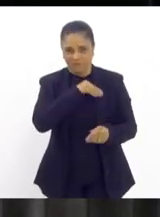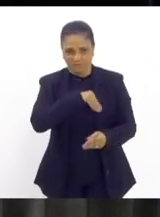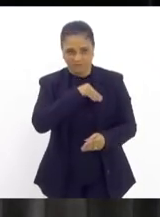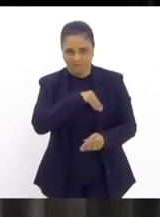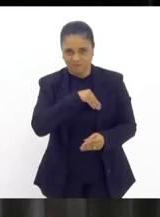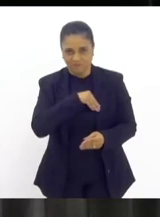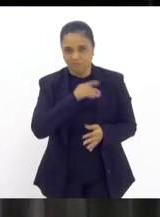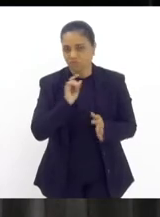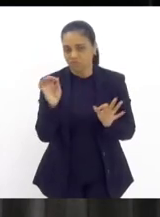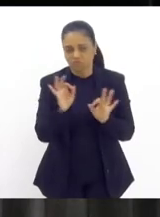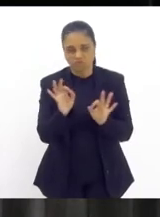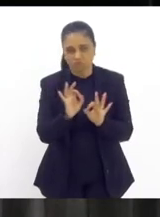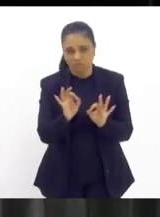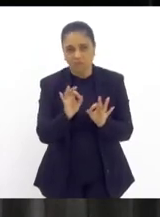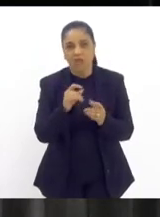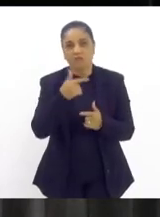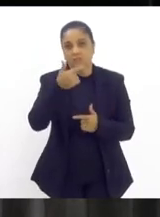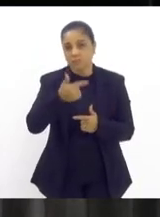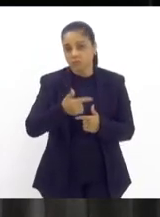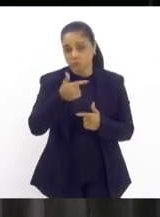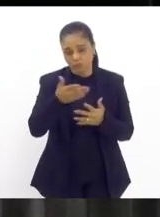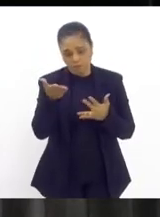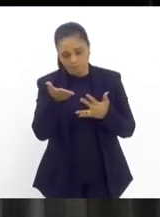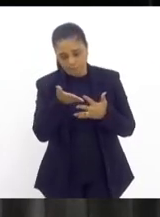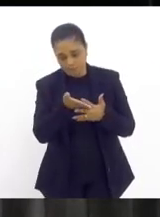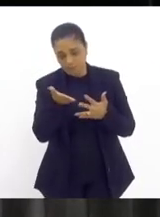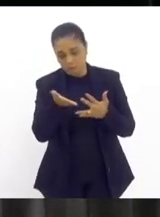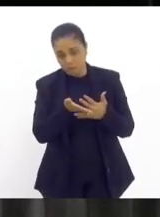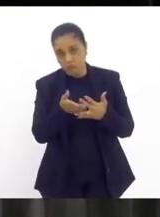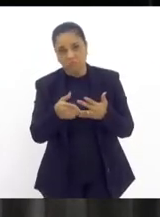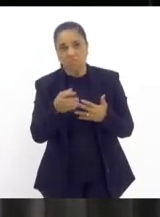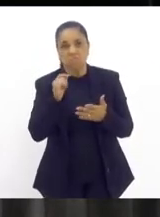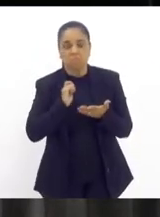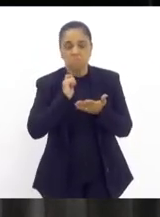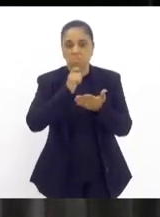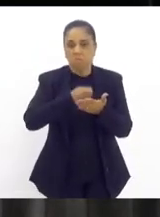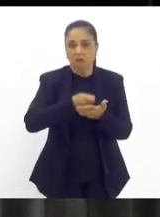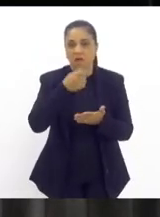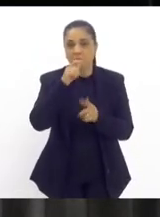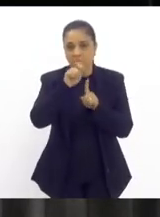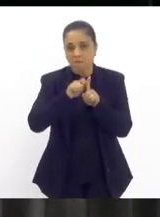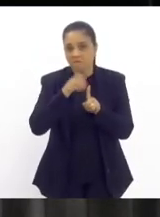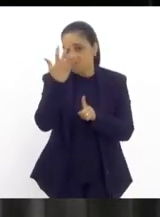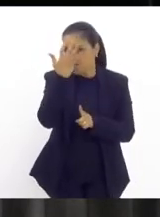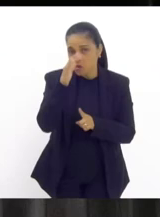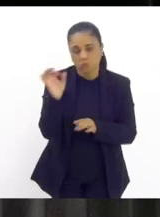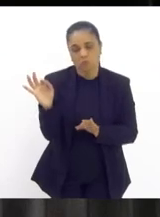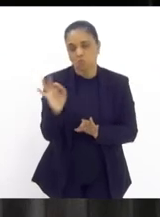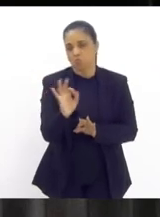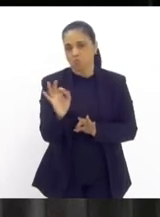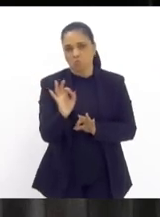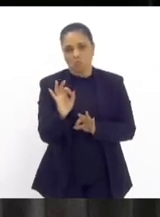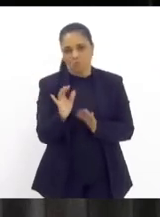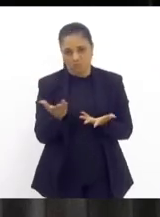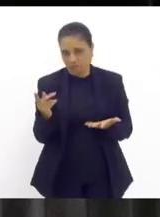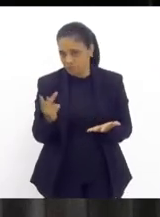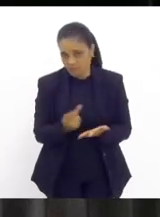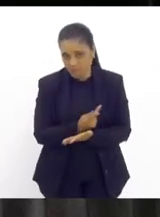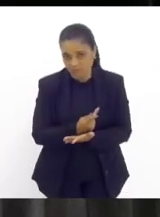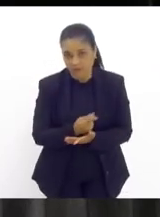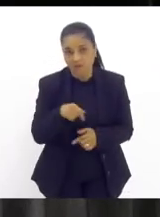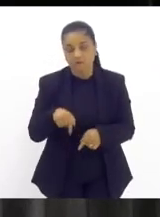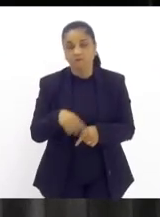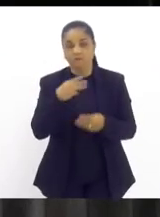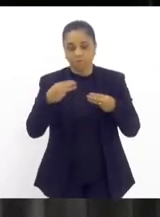parcela deveria ter sido depositada em Fevereiro e não foi e vale dizer também que o Ministério Público do Estado do